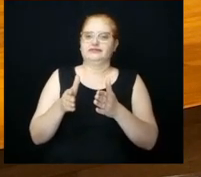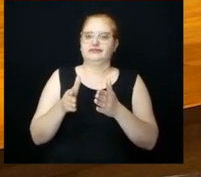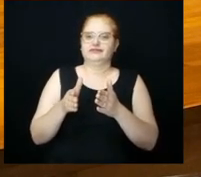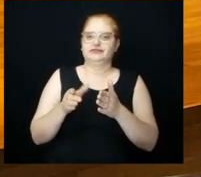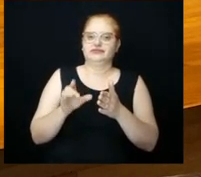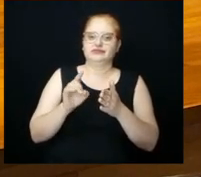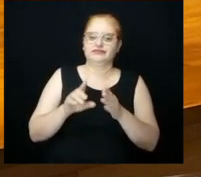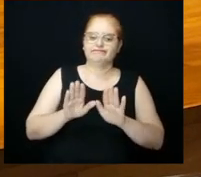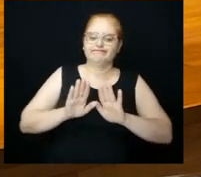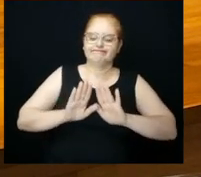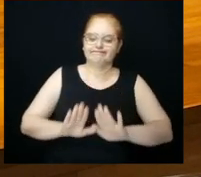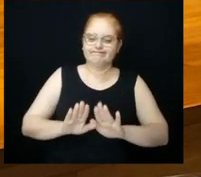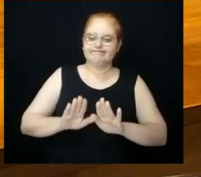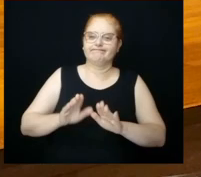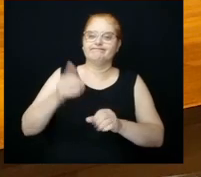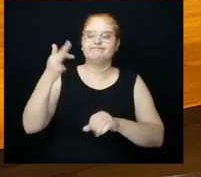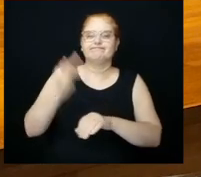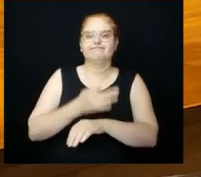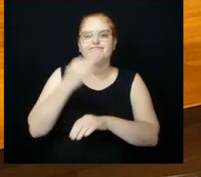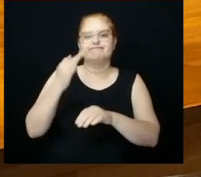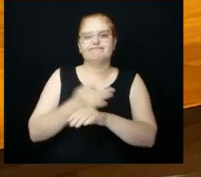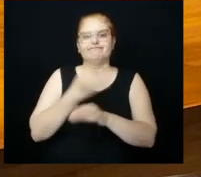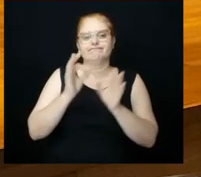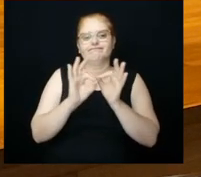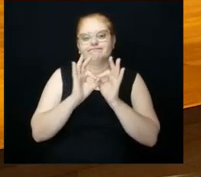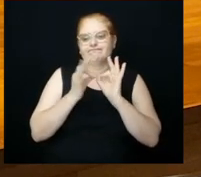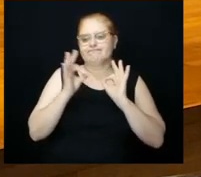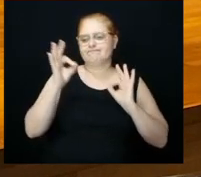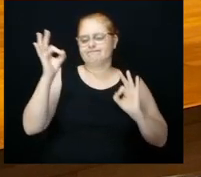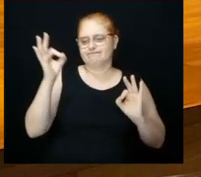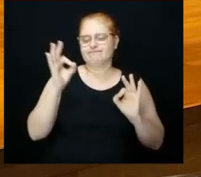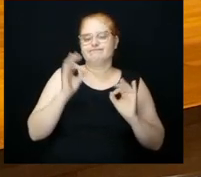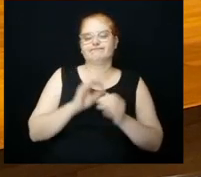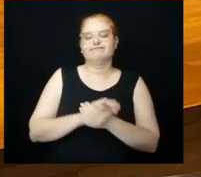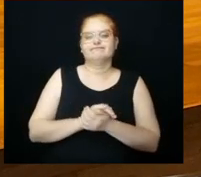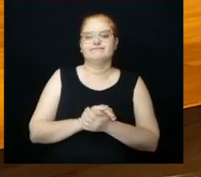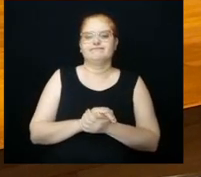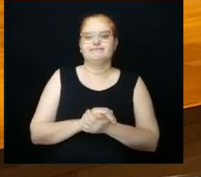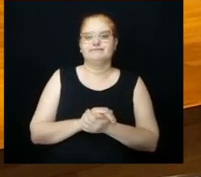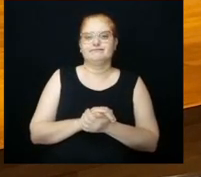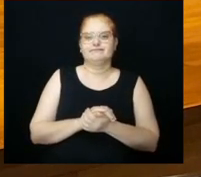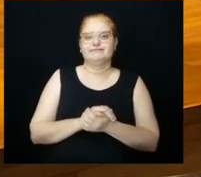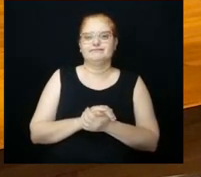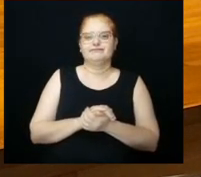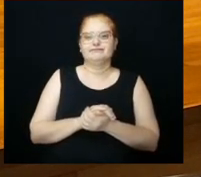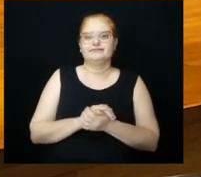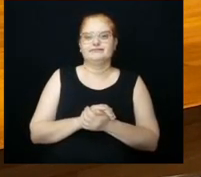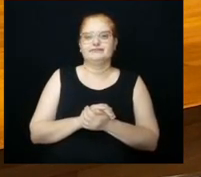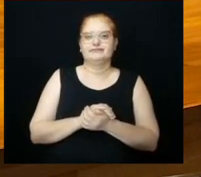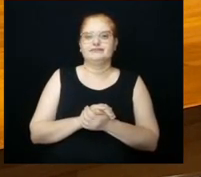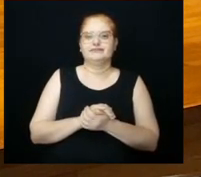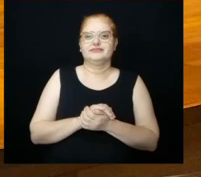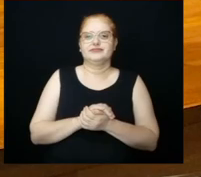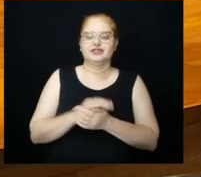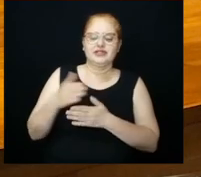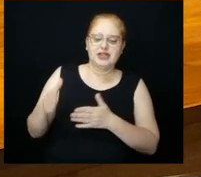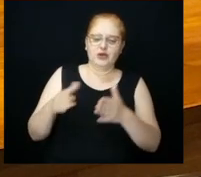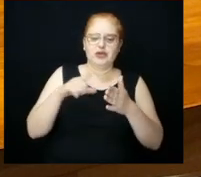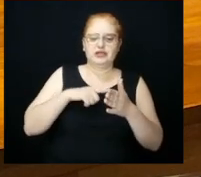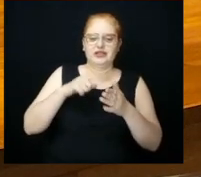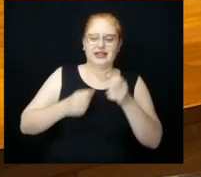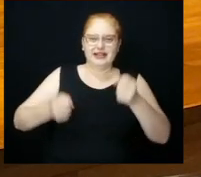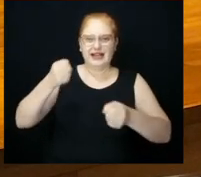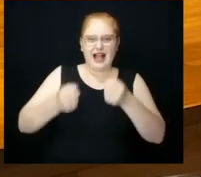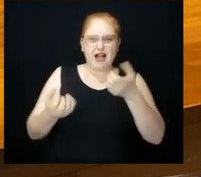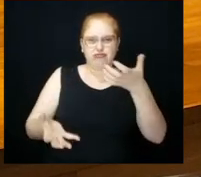séculos, suportando sozinha toda a distância. Pelas bermas apodrecem carros